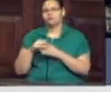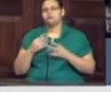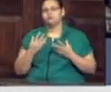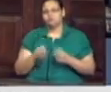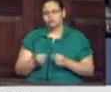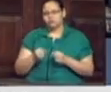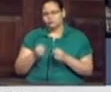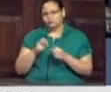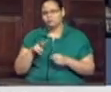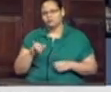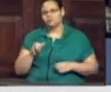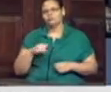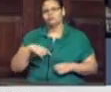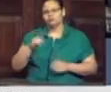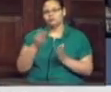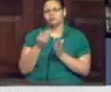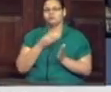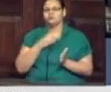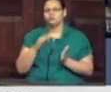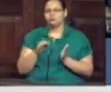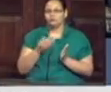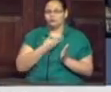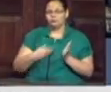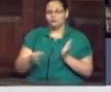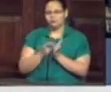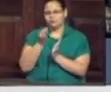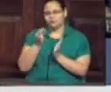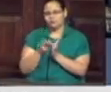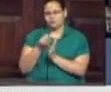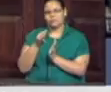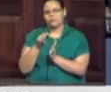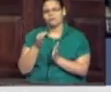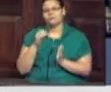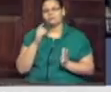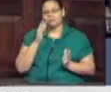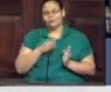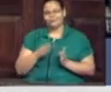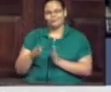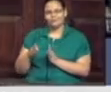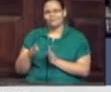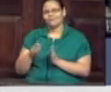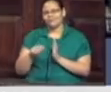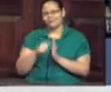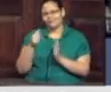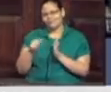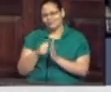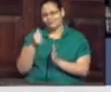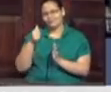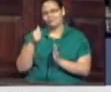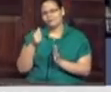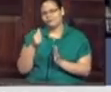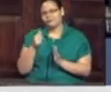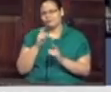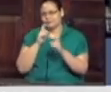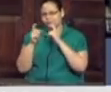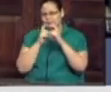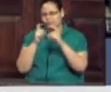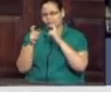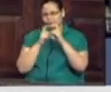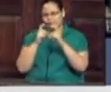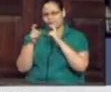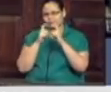nesse como estão, aprovado, vai à promulgação. Em tramitação ordinária, em primeira discussão,